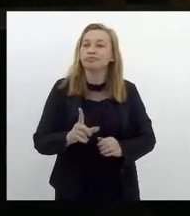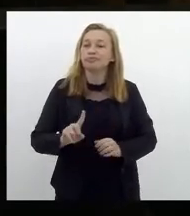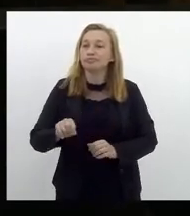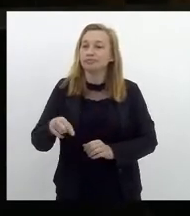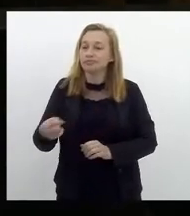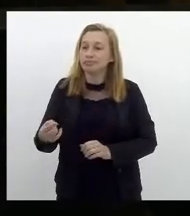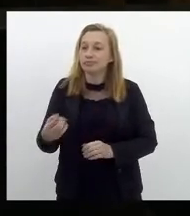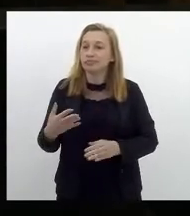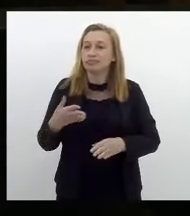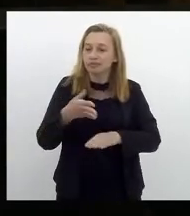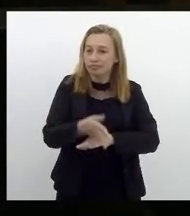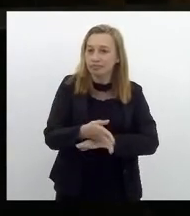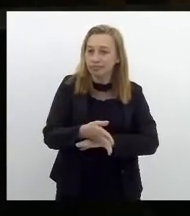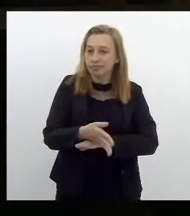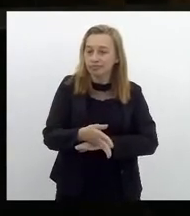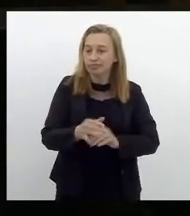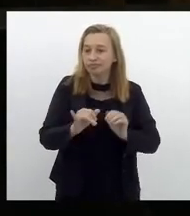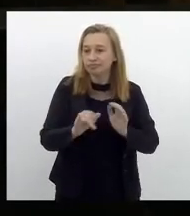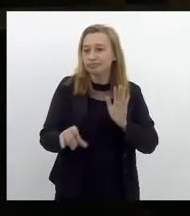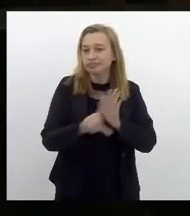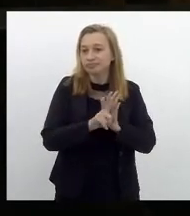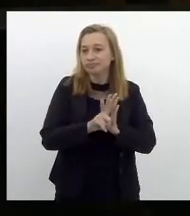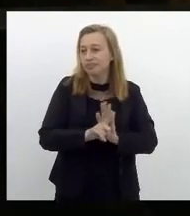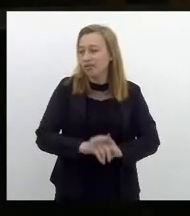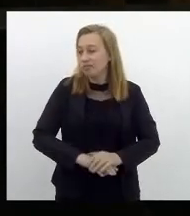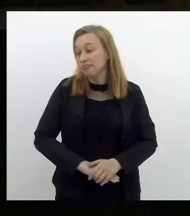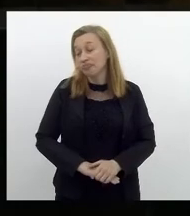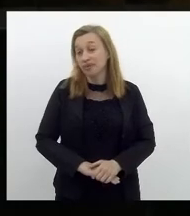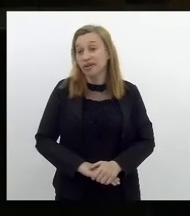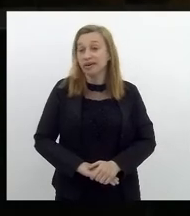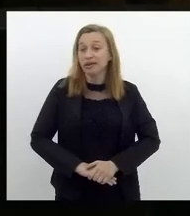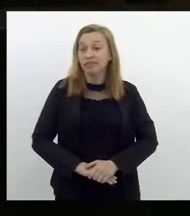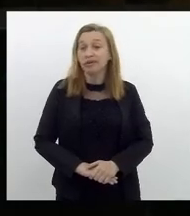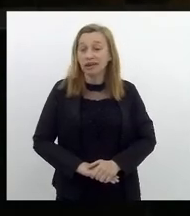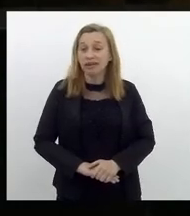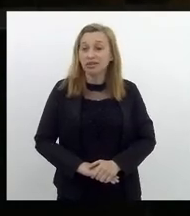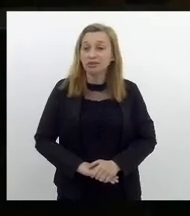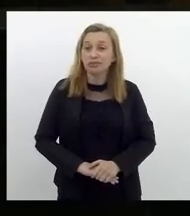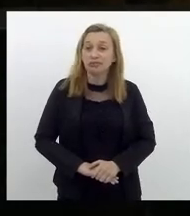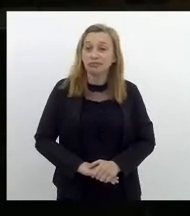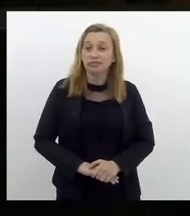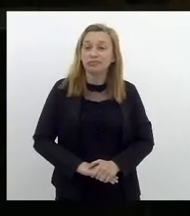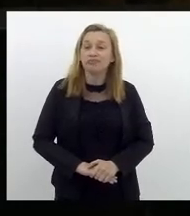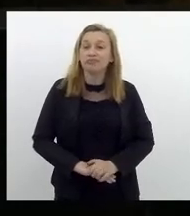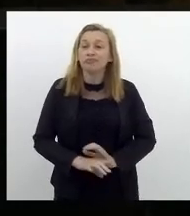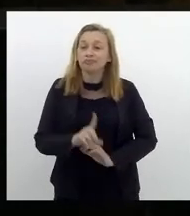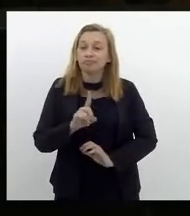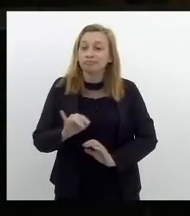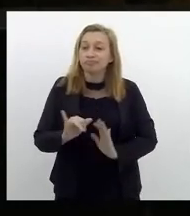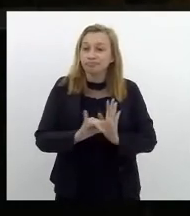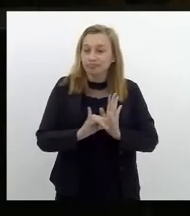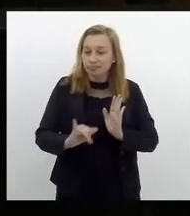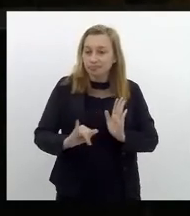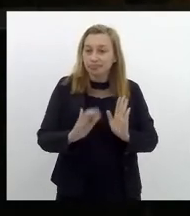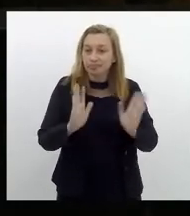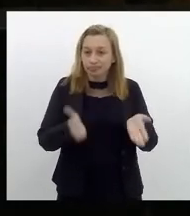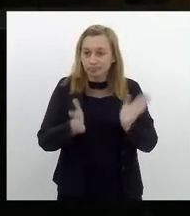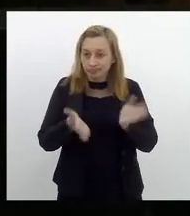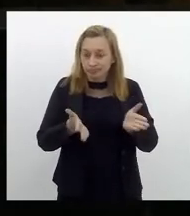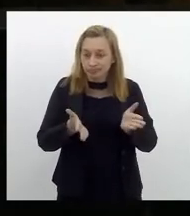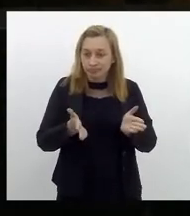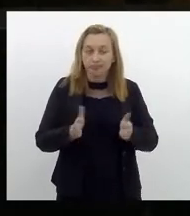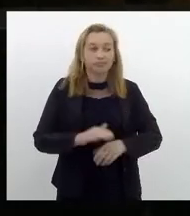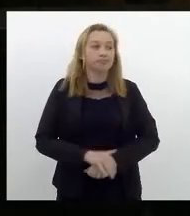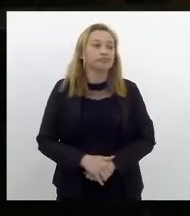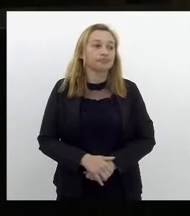data da entrada em vigor desta lei complementar. Após a data, ela foi publicada hoje, então é